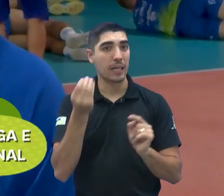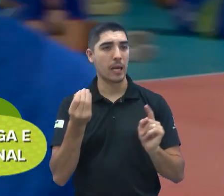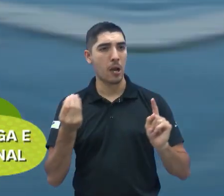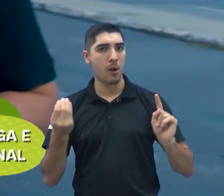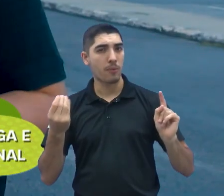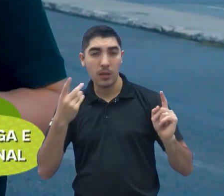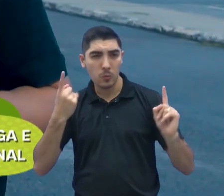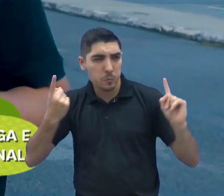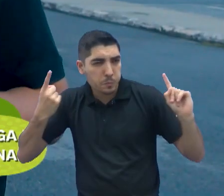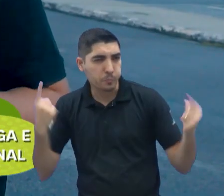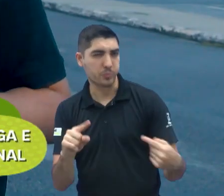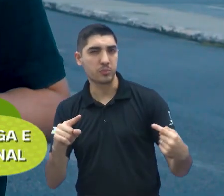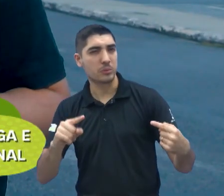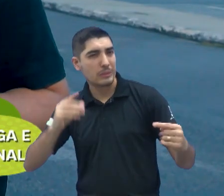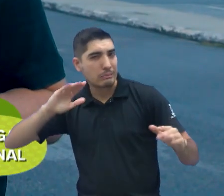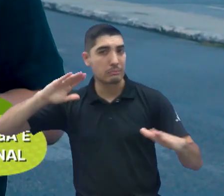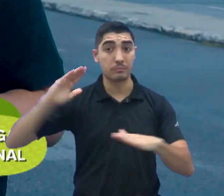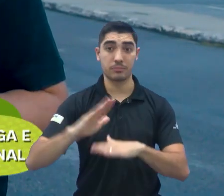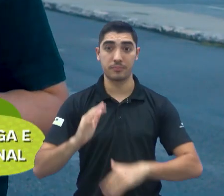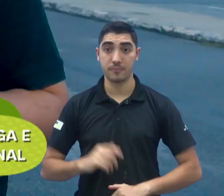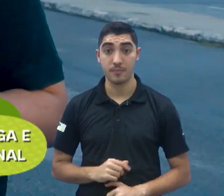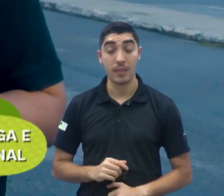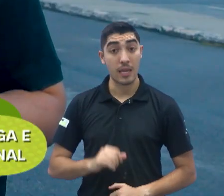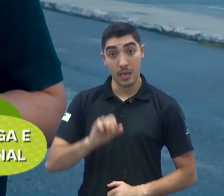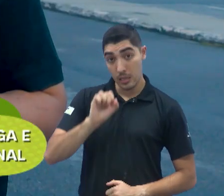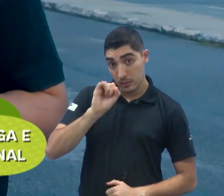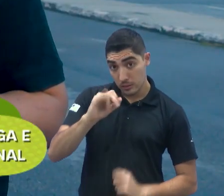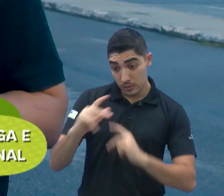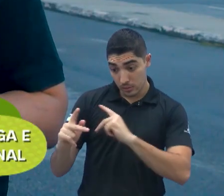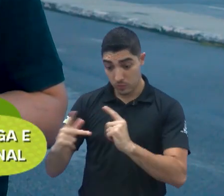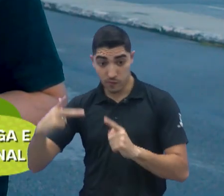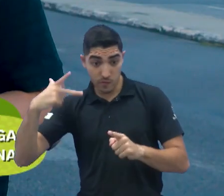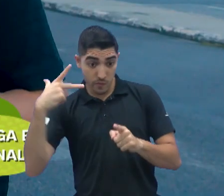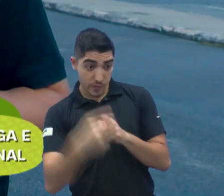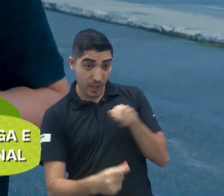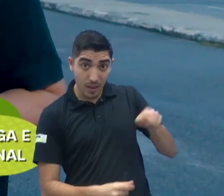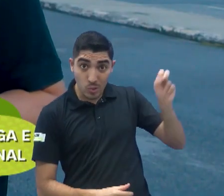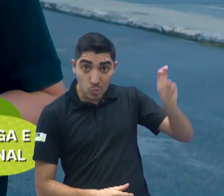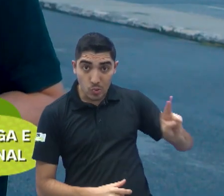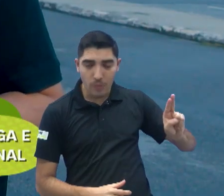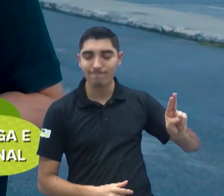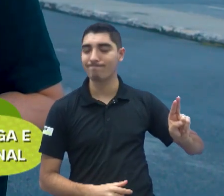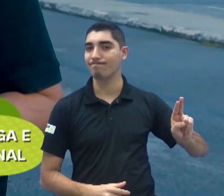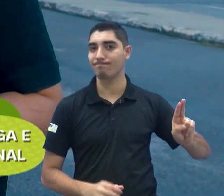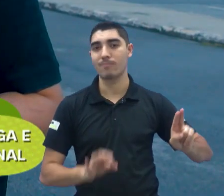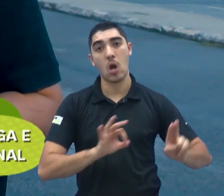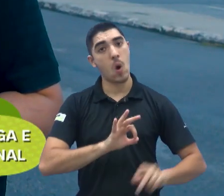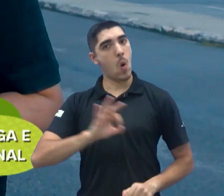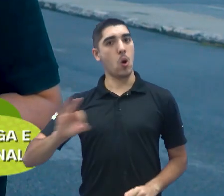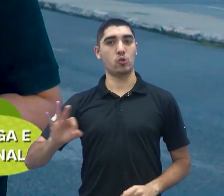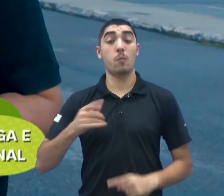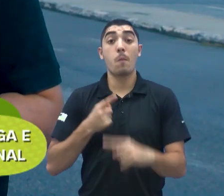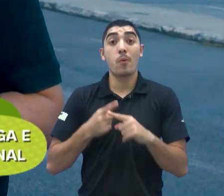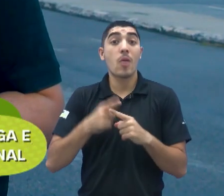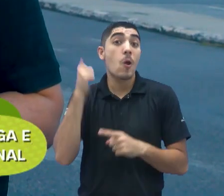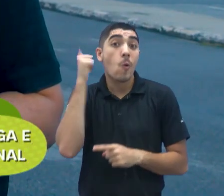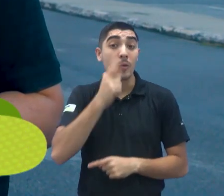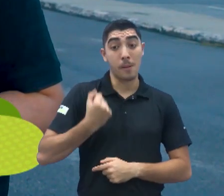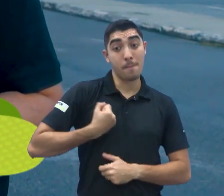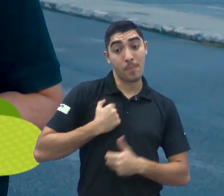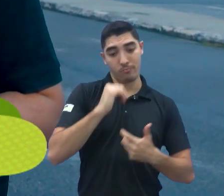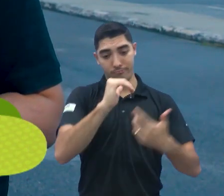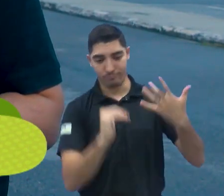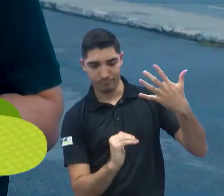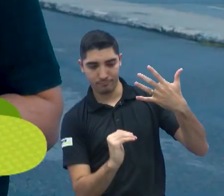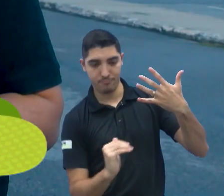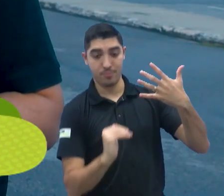da Superliga. Uma vitória contra Suzano será importante para o São José em termos de competição, mas servirá também para derrubar um